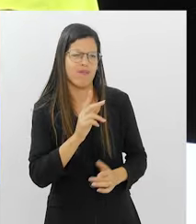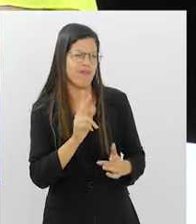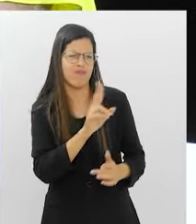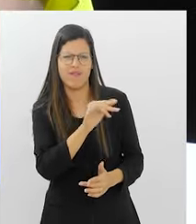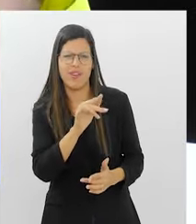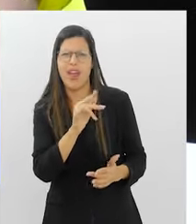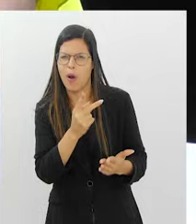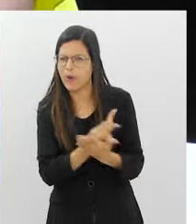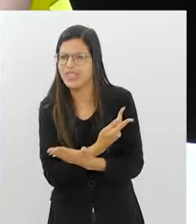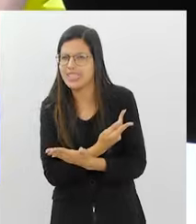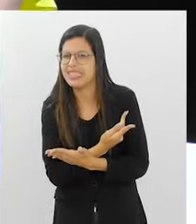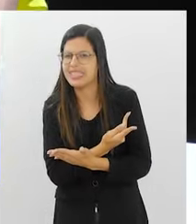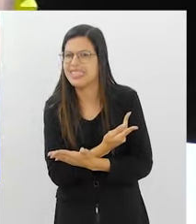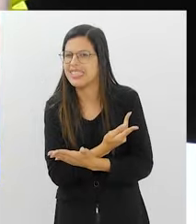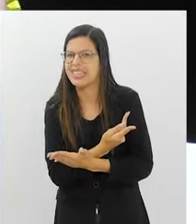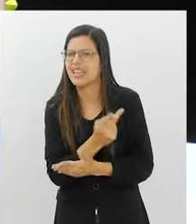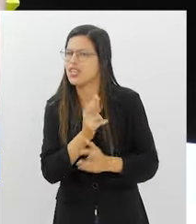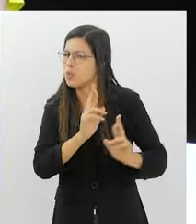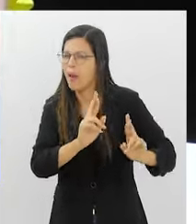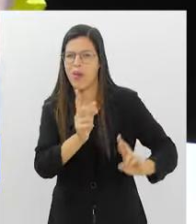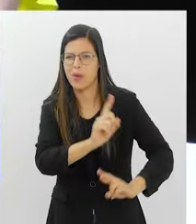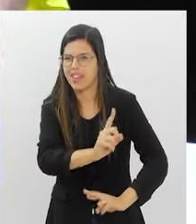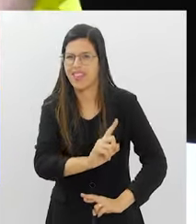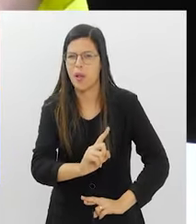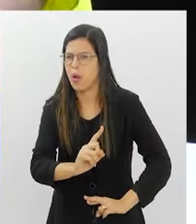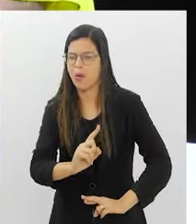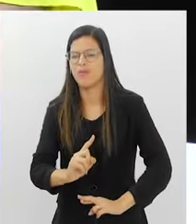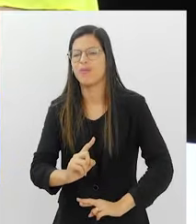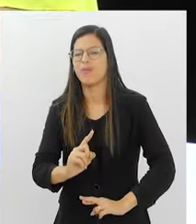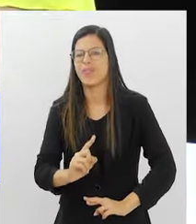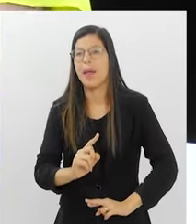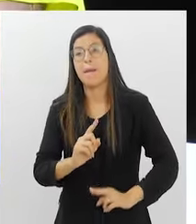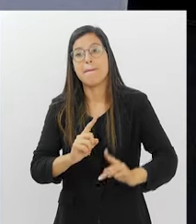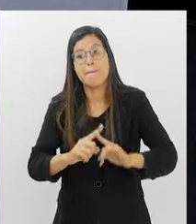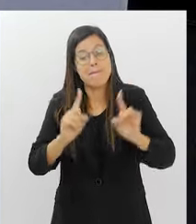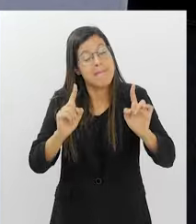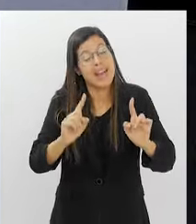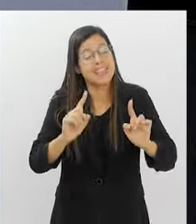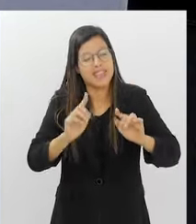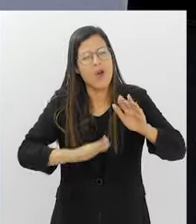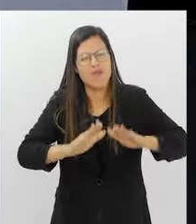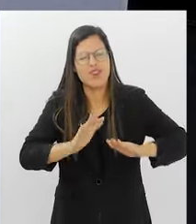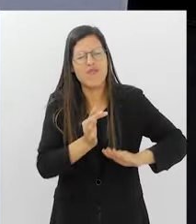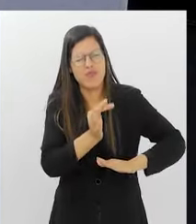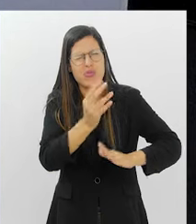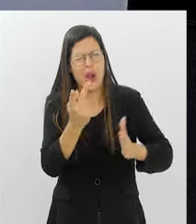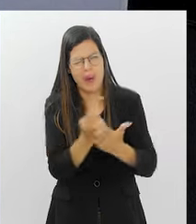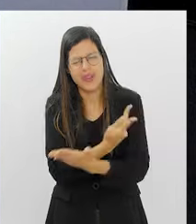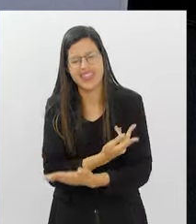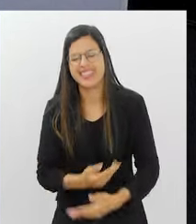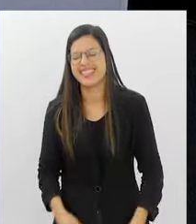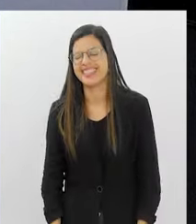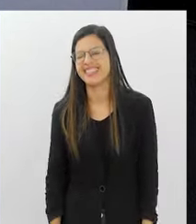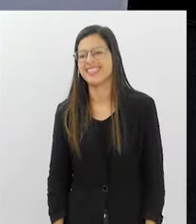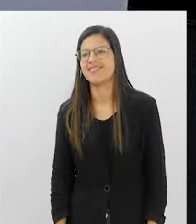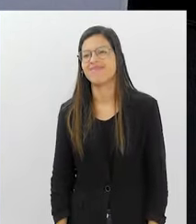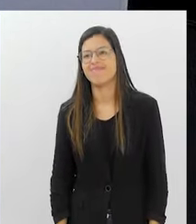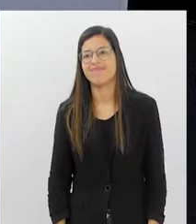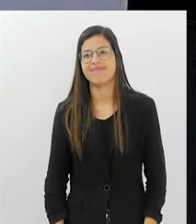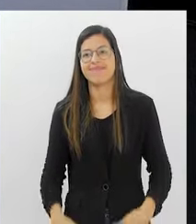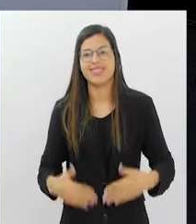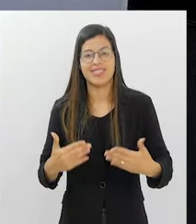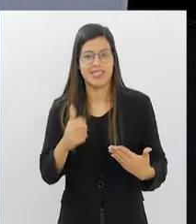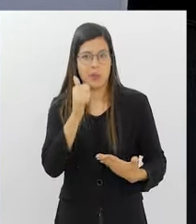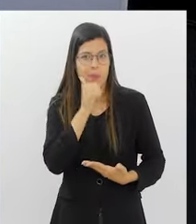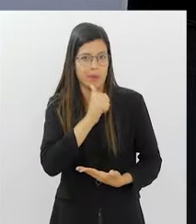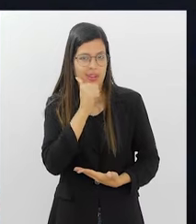vilões um dos vilões não mas vai acontecer Poxa vida meninas